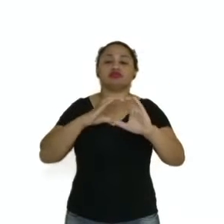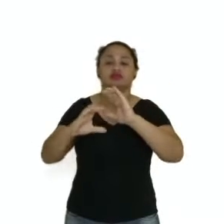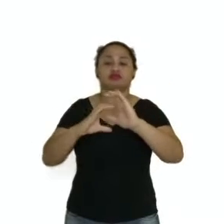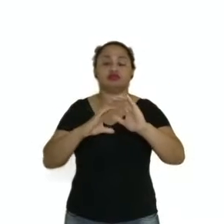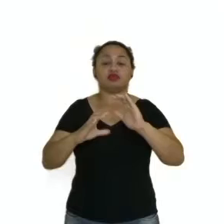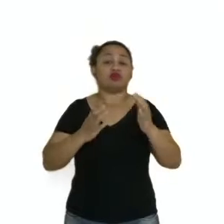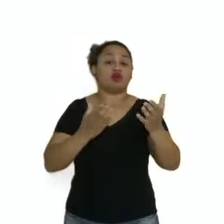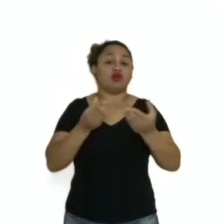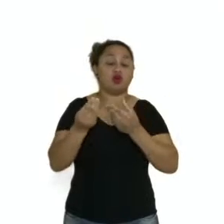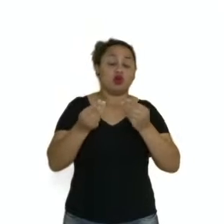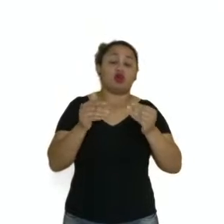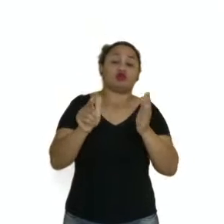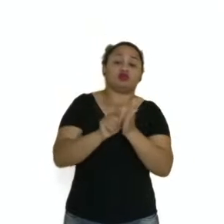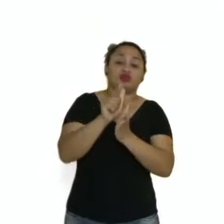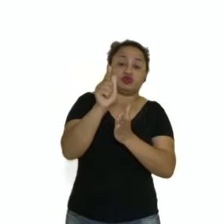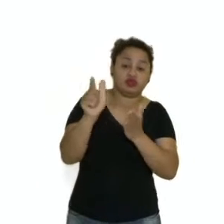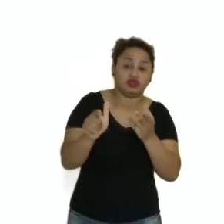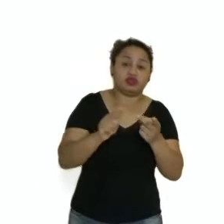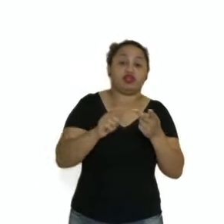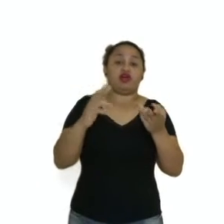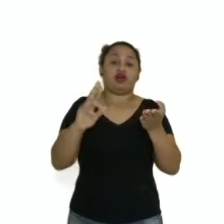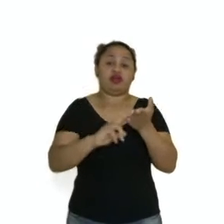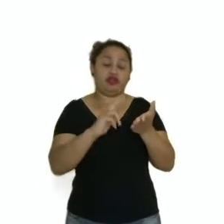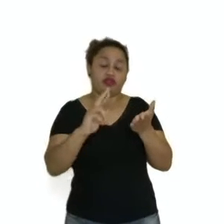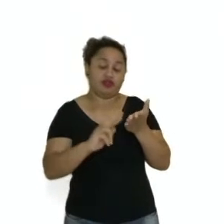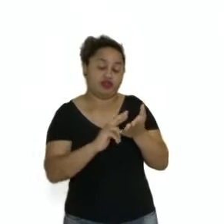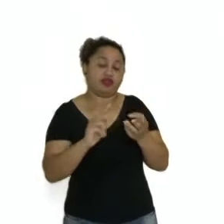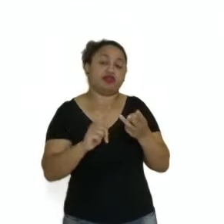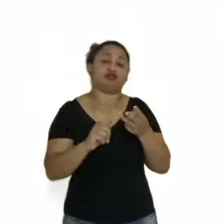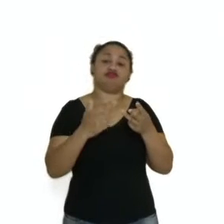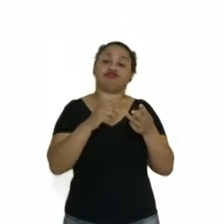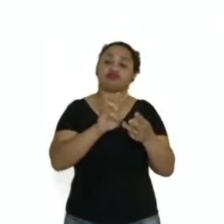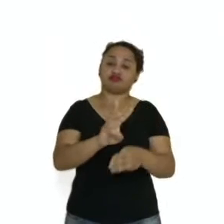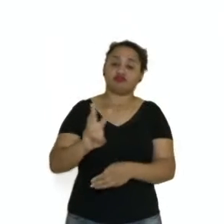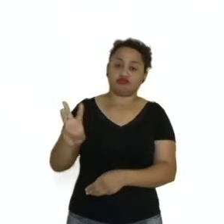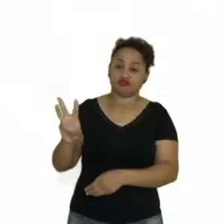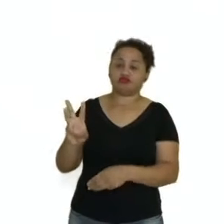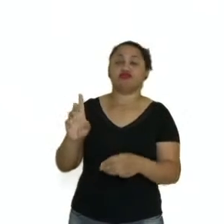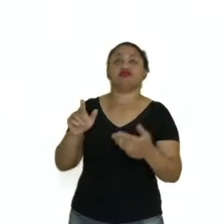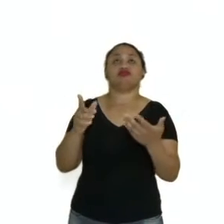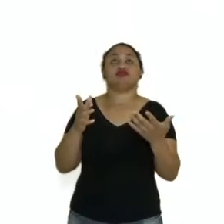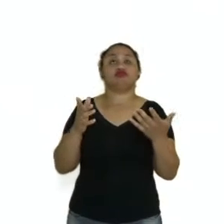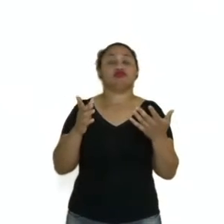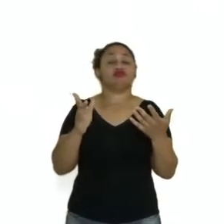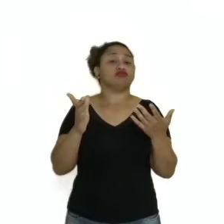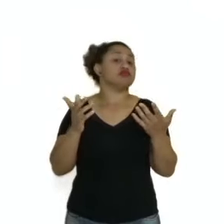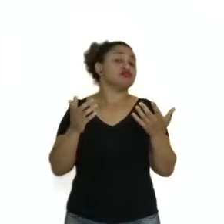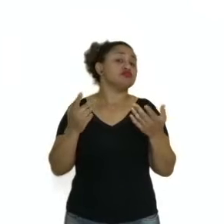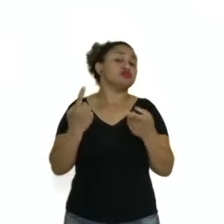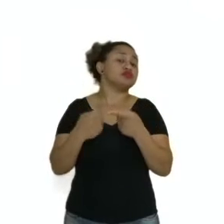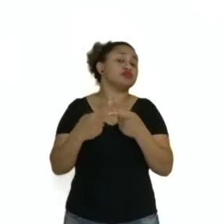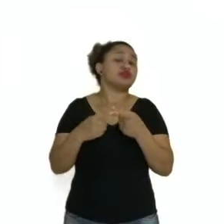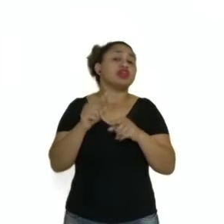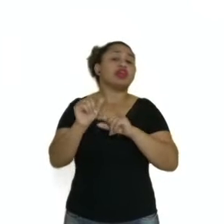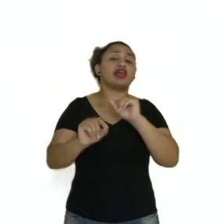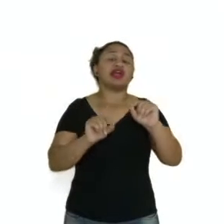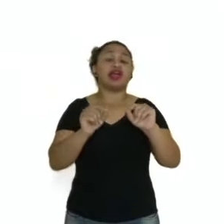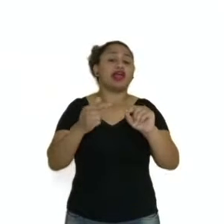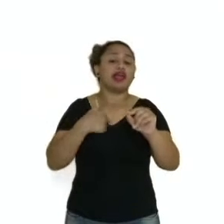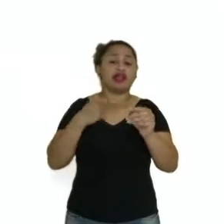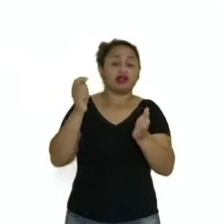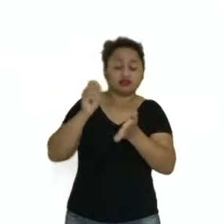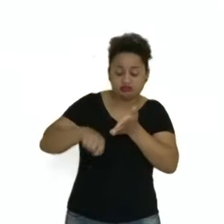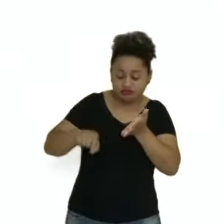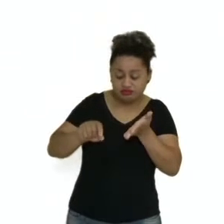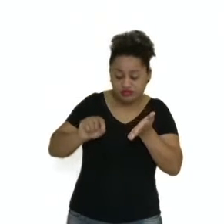como jornais, revistas, portais da internet. E por quem elas podem ser